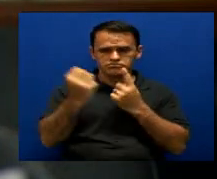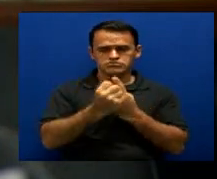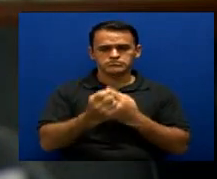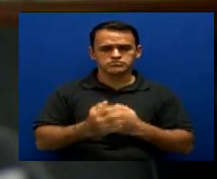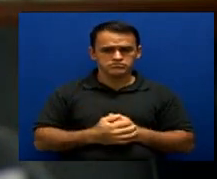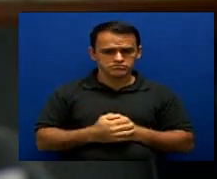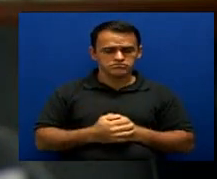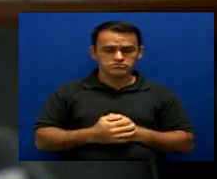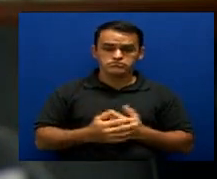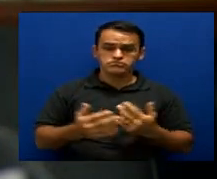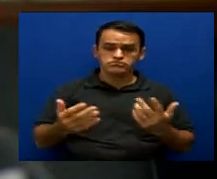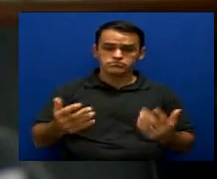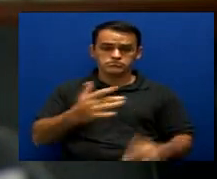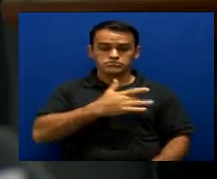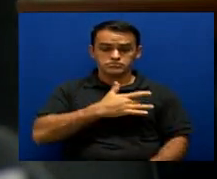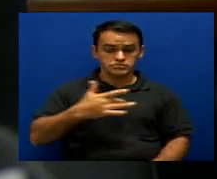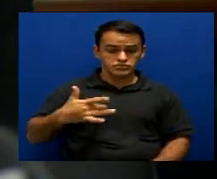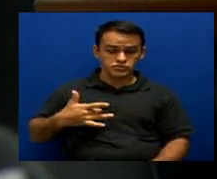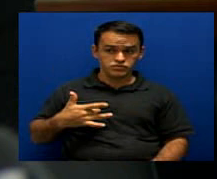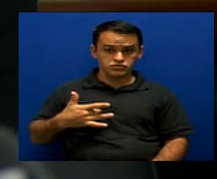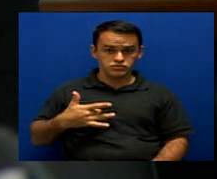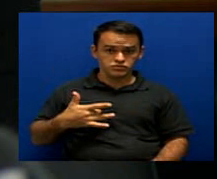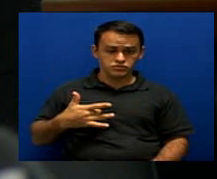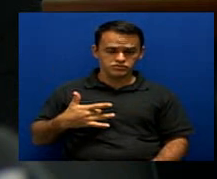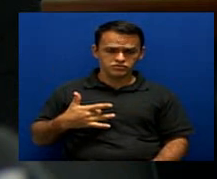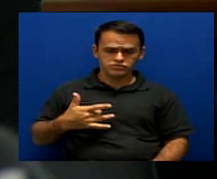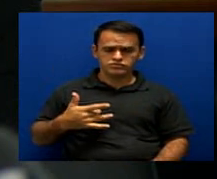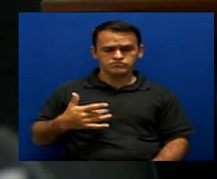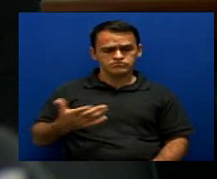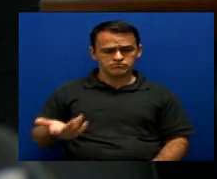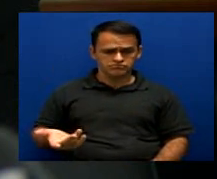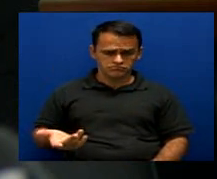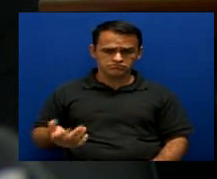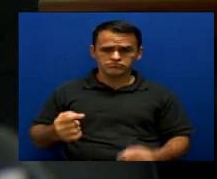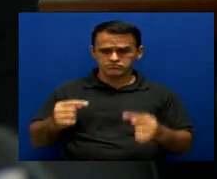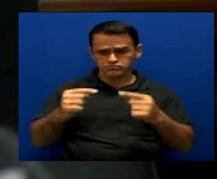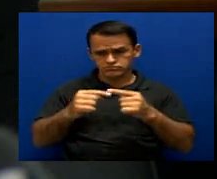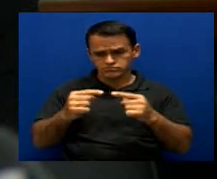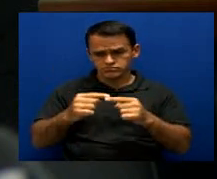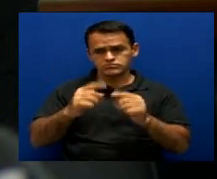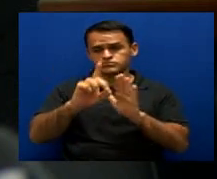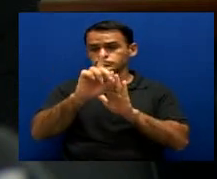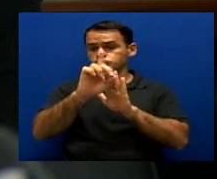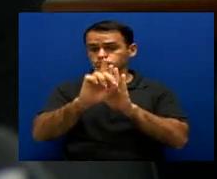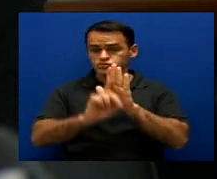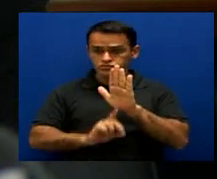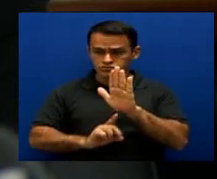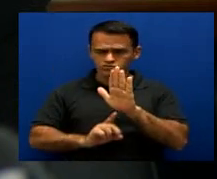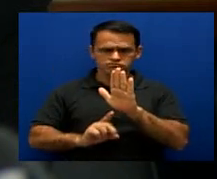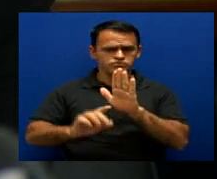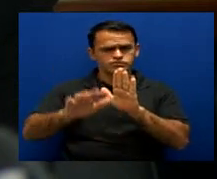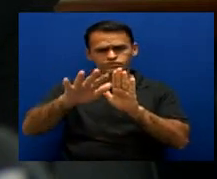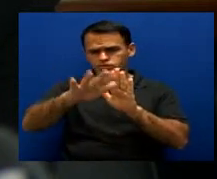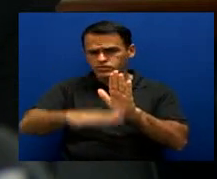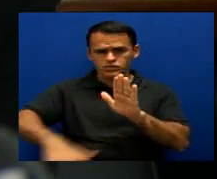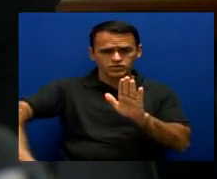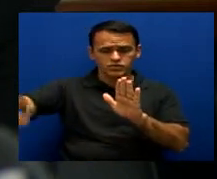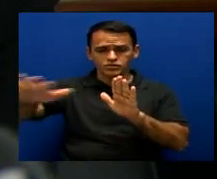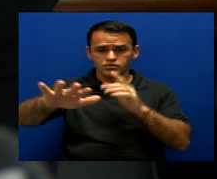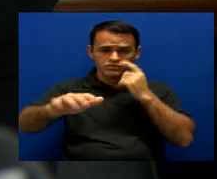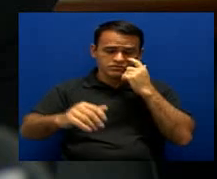dizer que a saúde pública é direito de todos mas que o